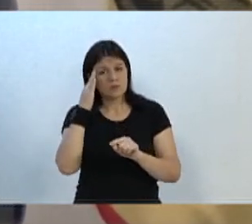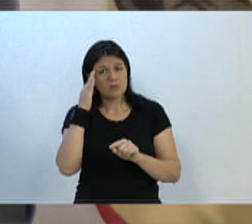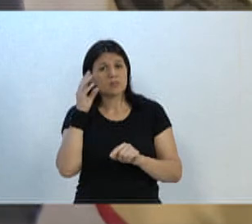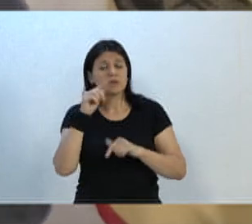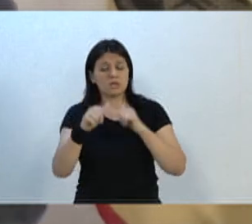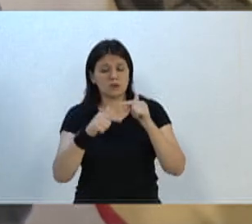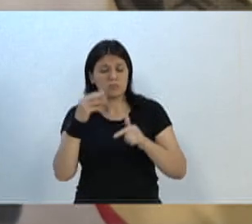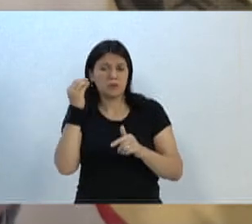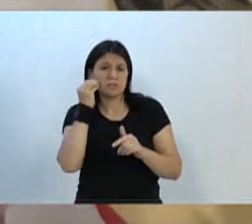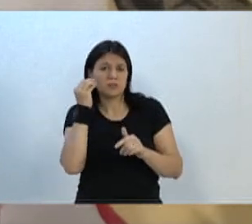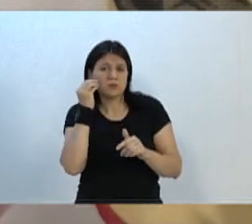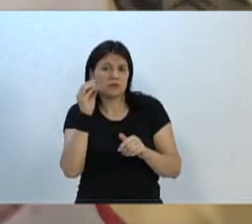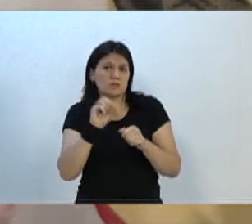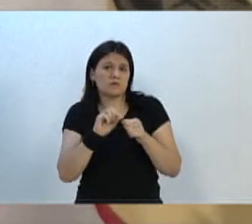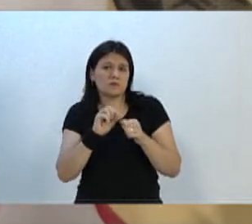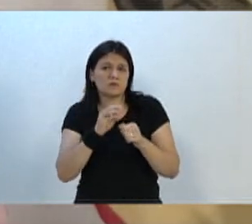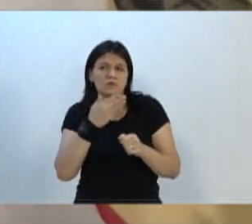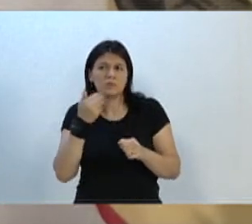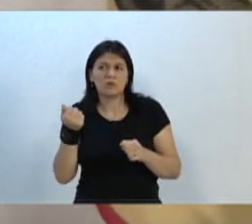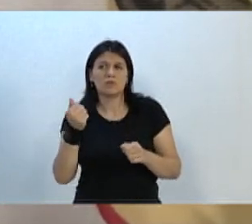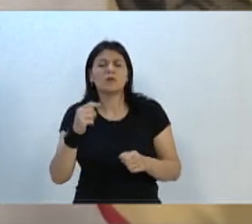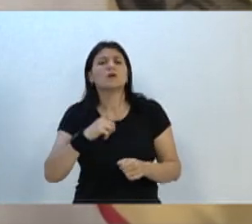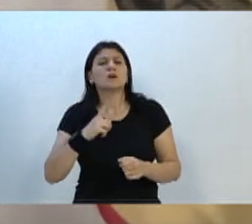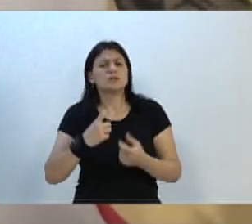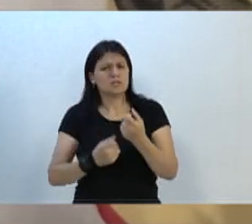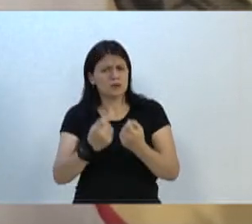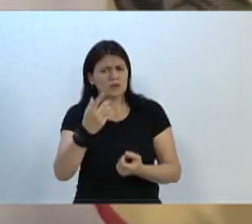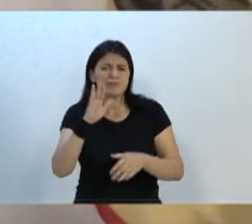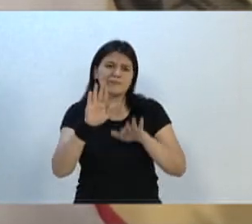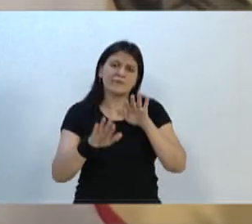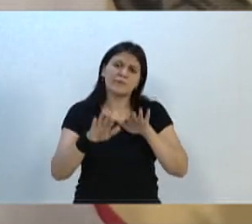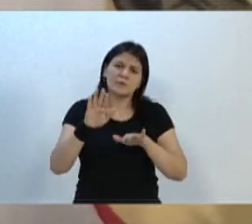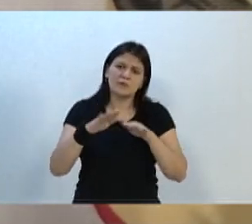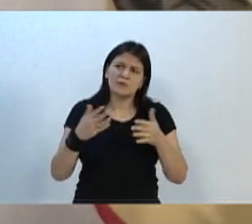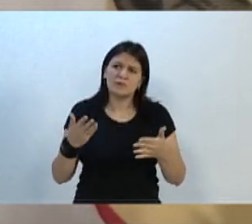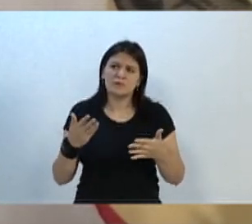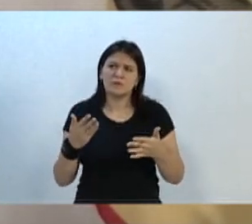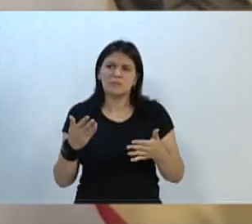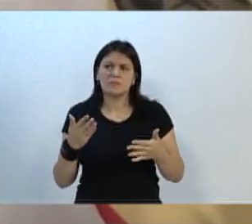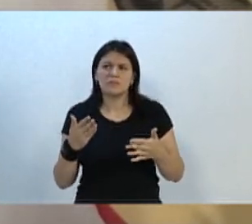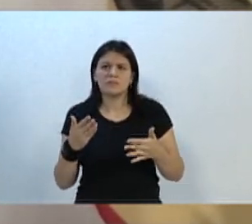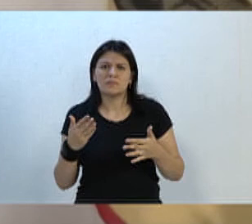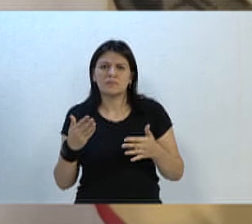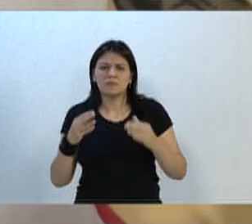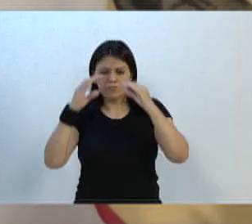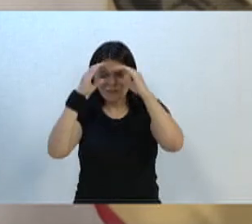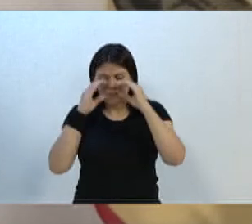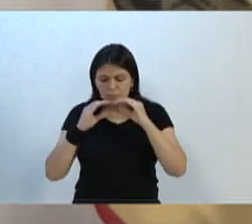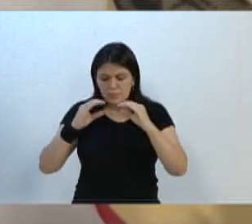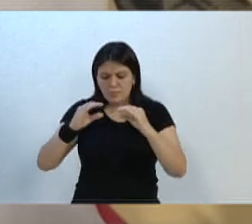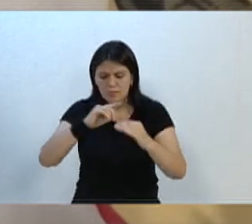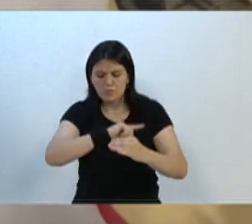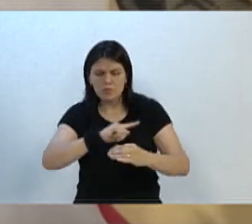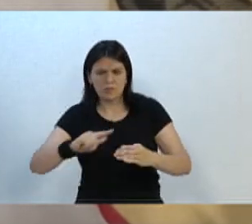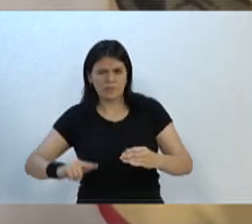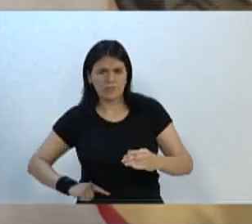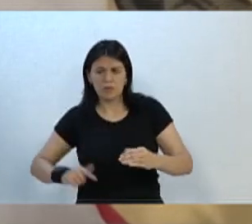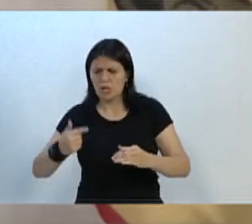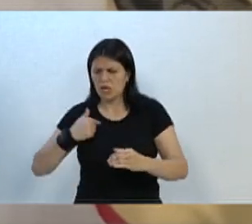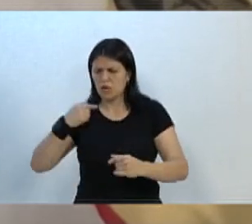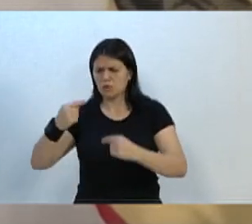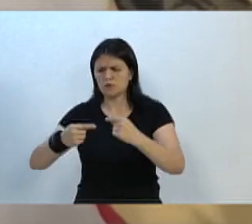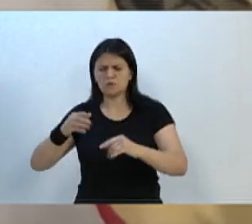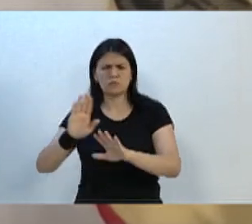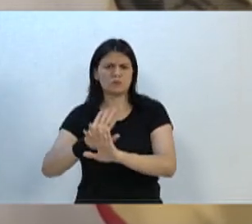o melhor que pode tem alguns e eu concordo que muitas vezes baixam a cabeça o governo E aí não vou eu aqui discutir